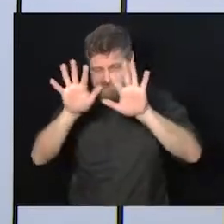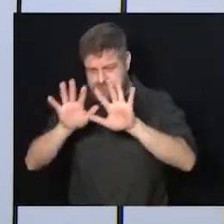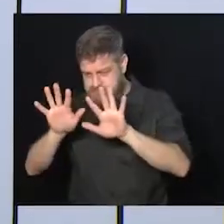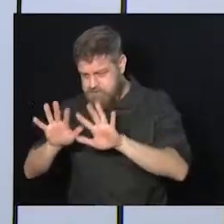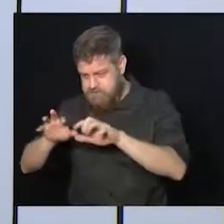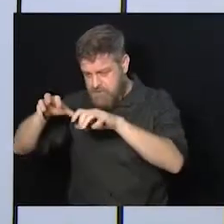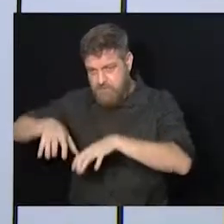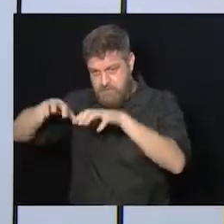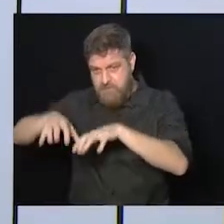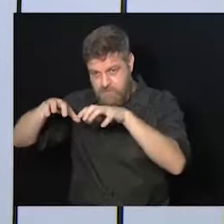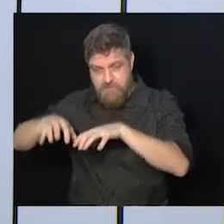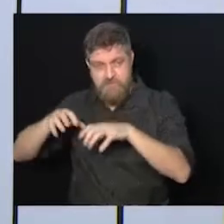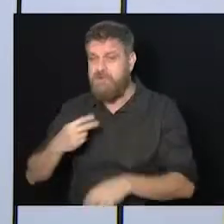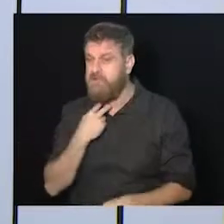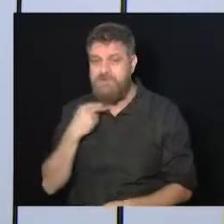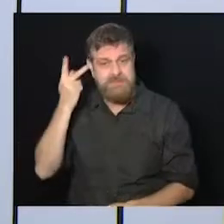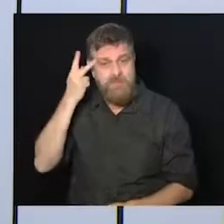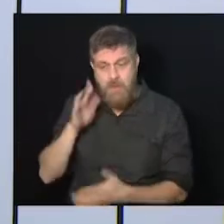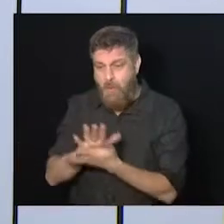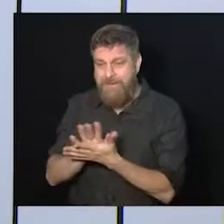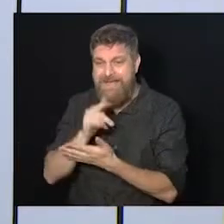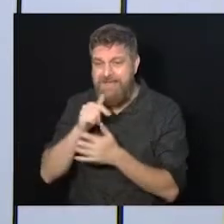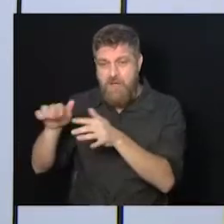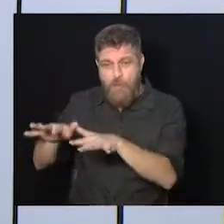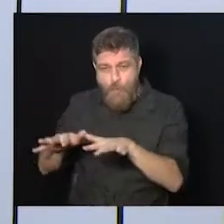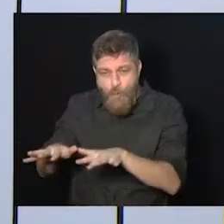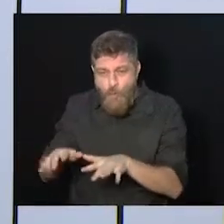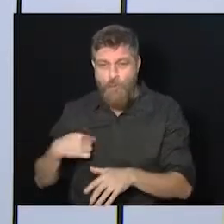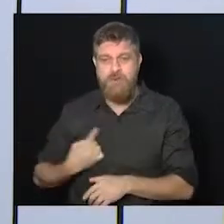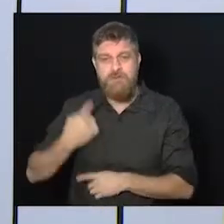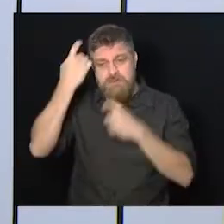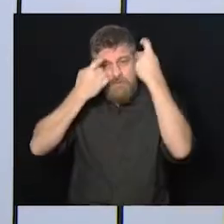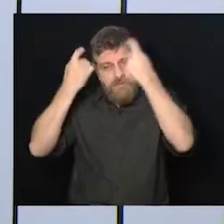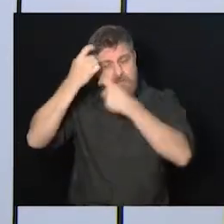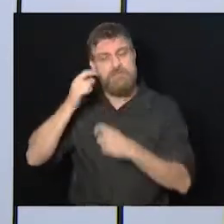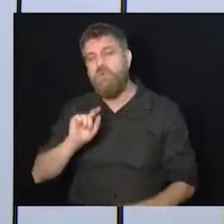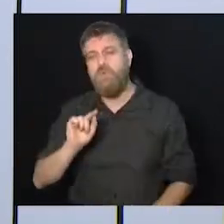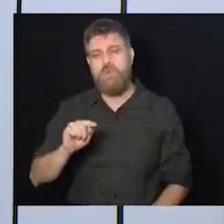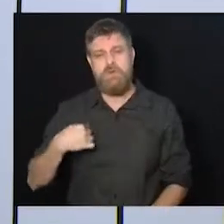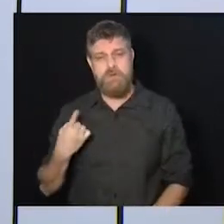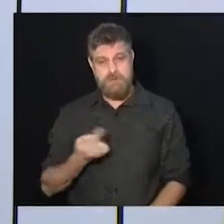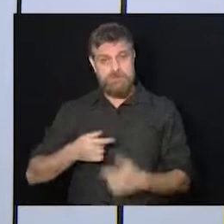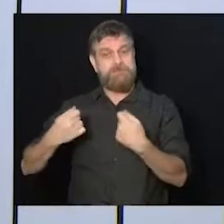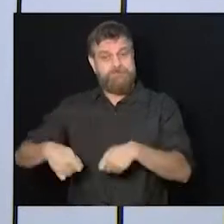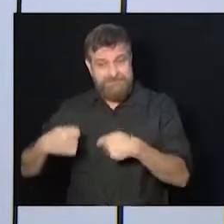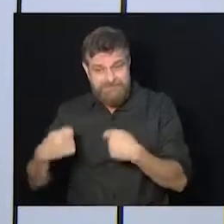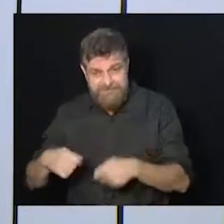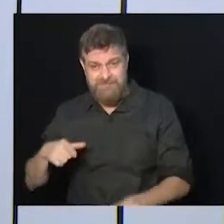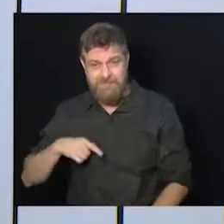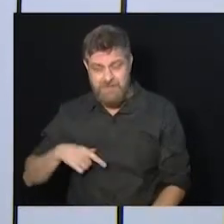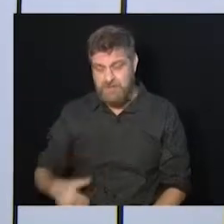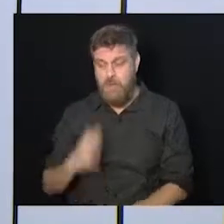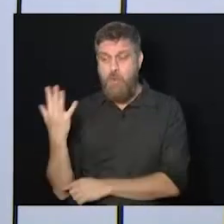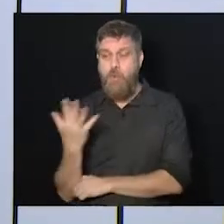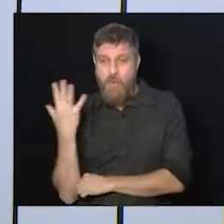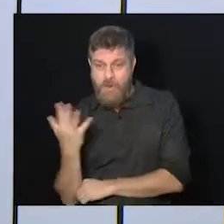bem naquela região. Então, uma das funções e a nossa preocupação é essa, né? Que nós dependemos aqui do nosso